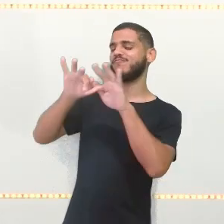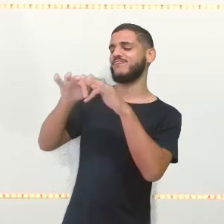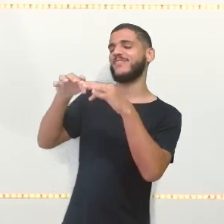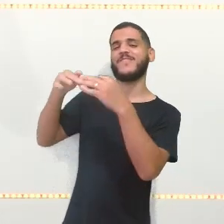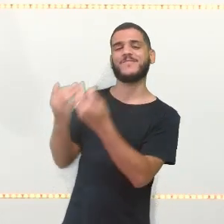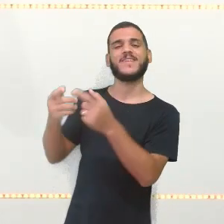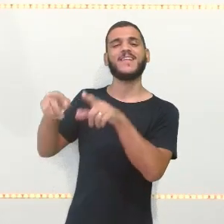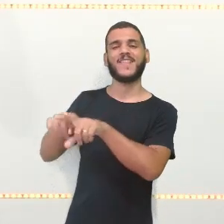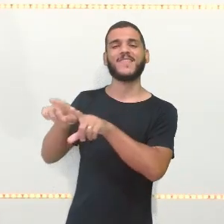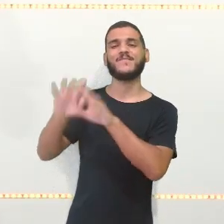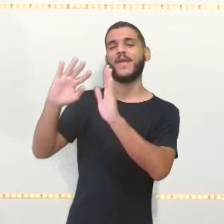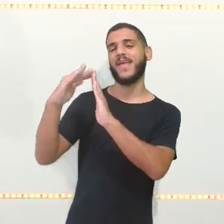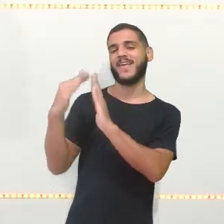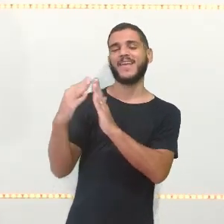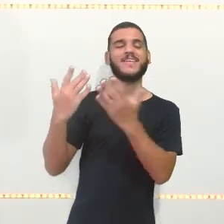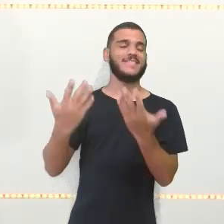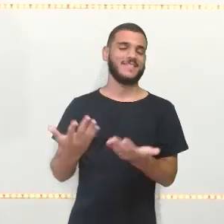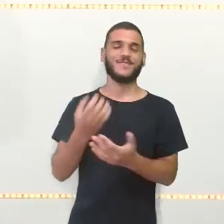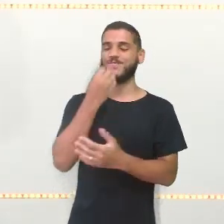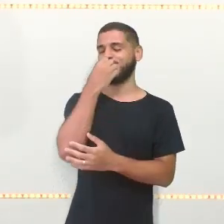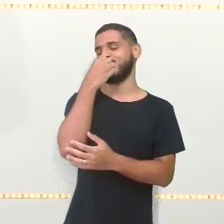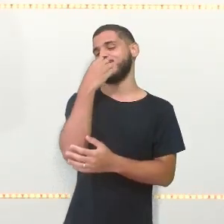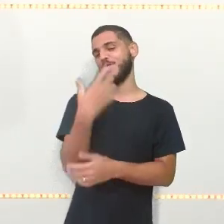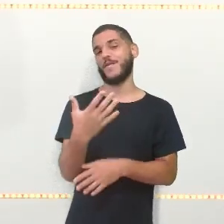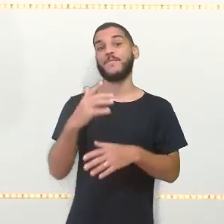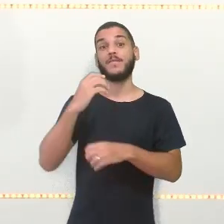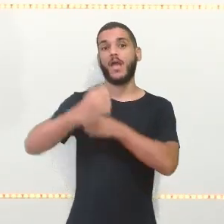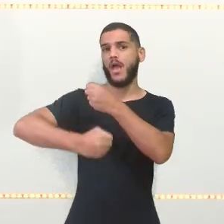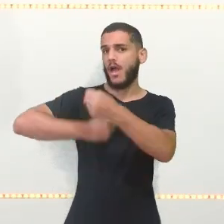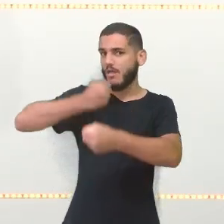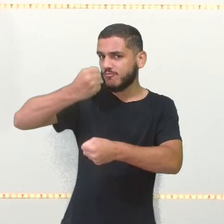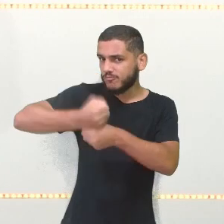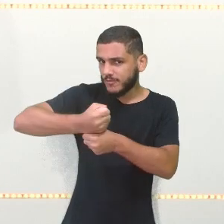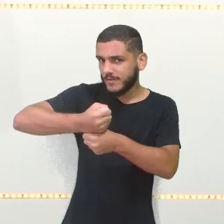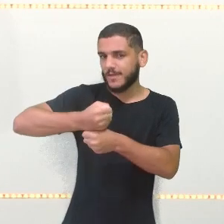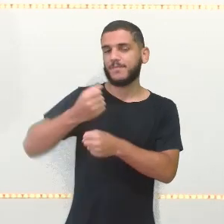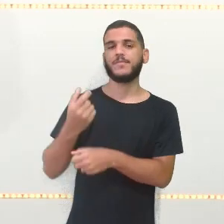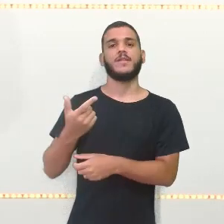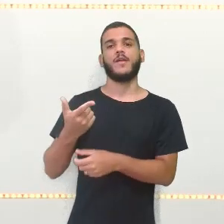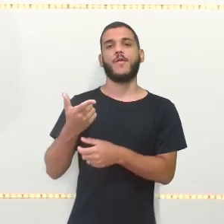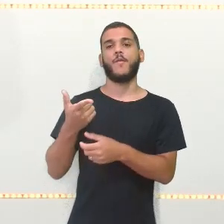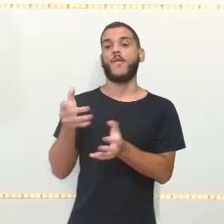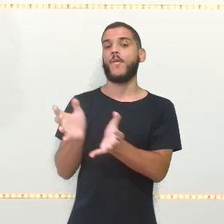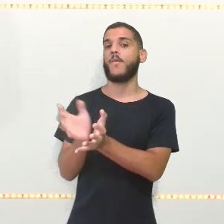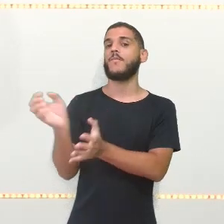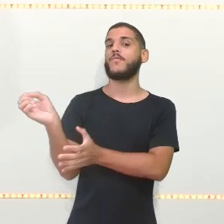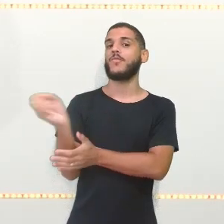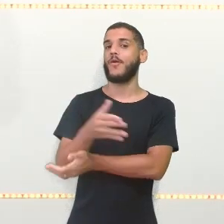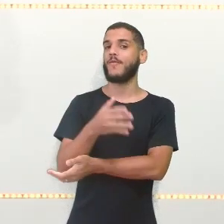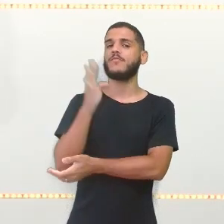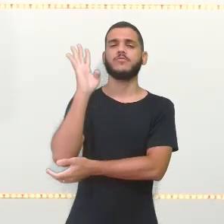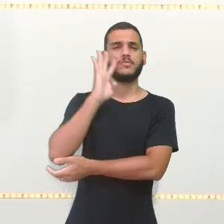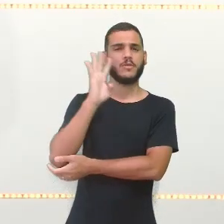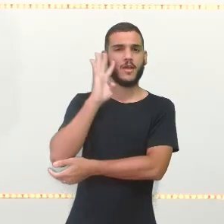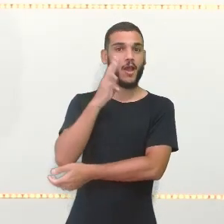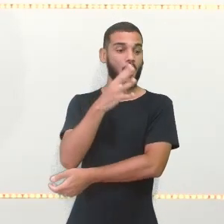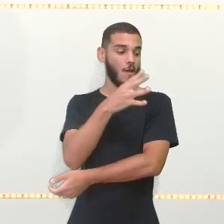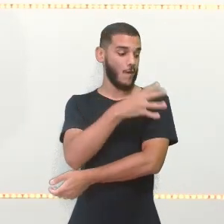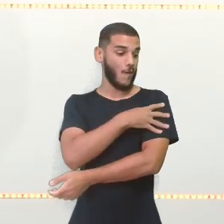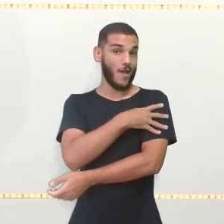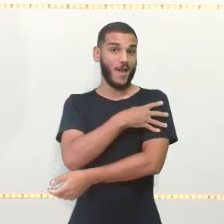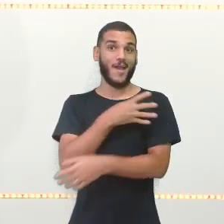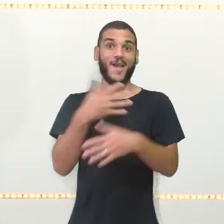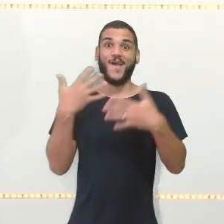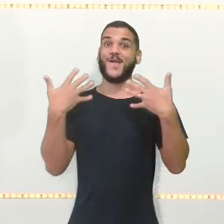família, o seu lar, não é verdade? E ano que vem, turma nova, olha que legal, vocês irão para o